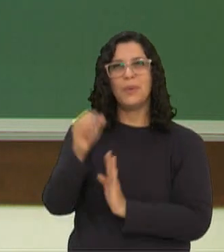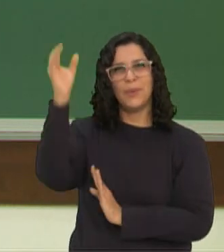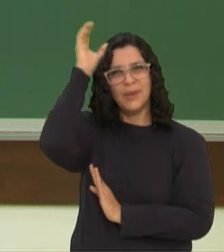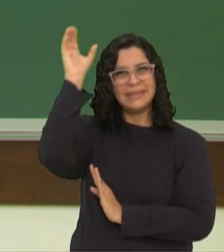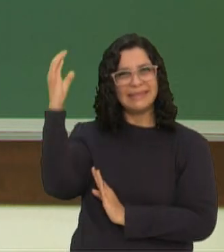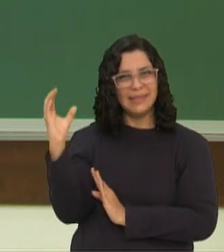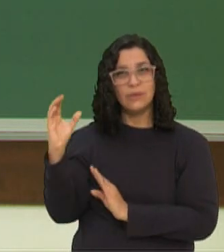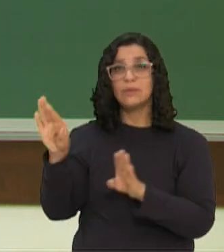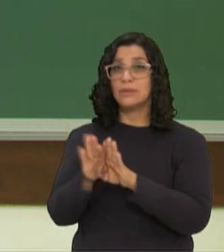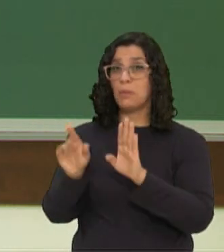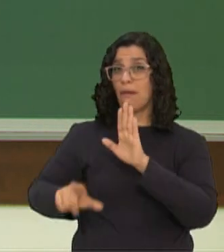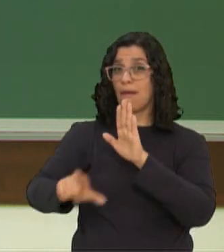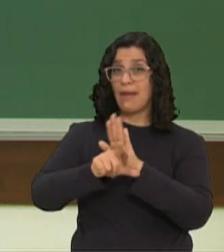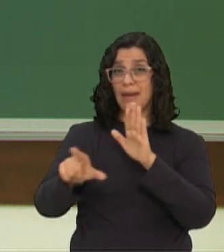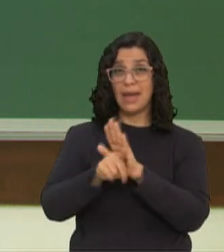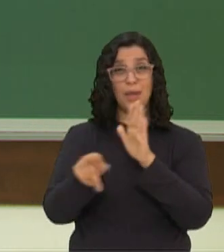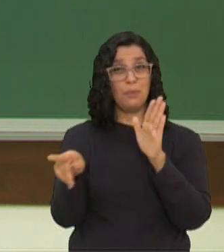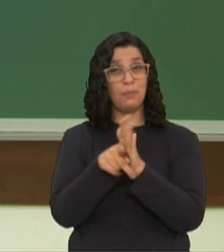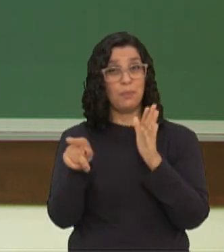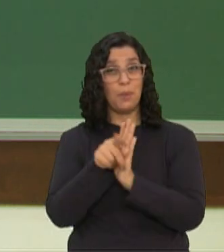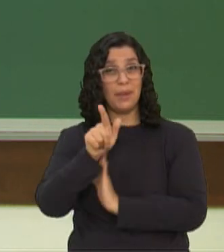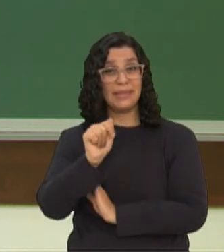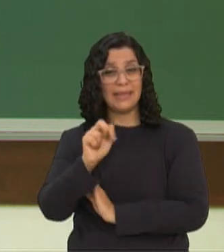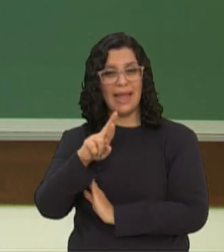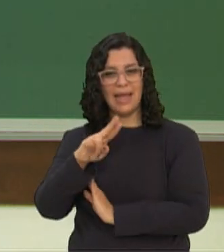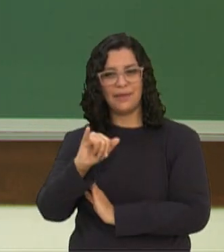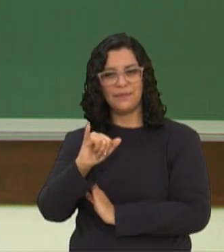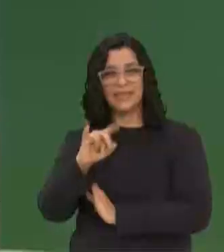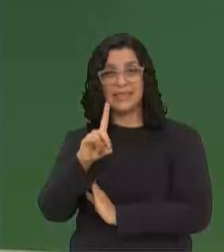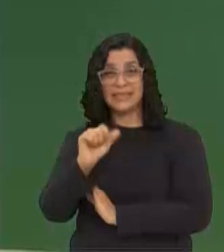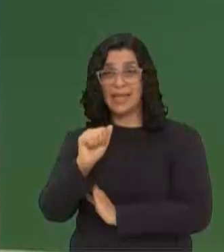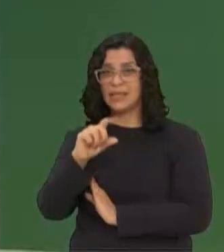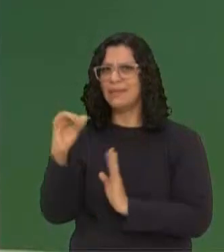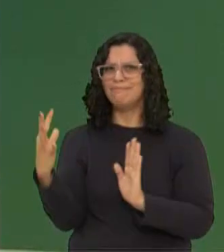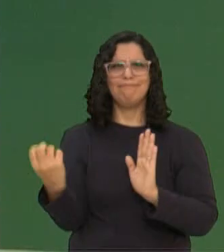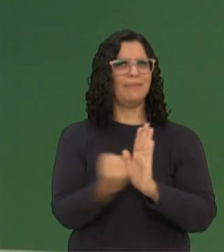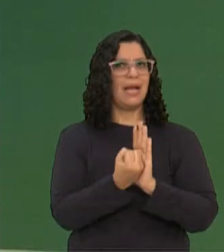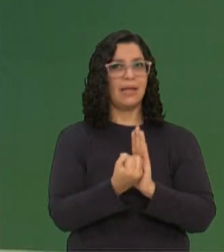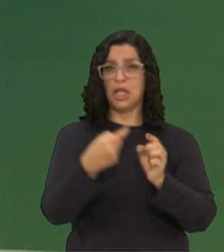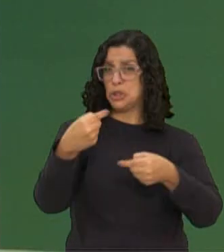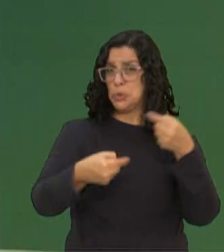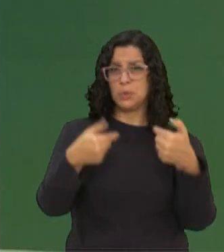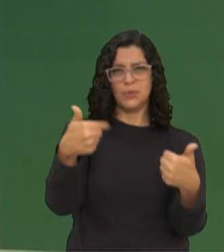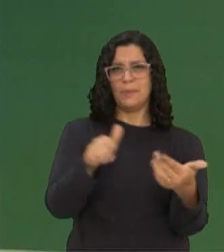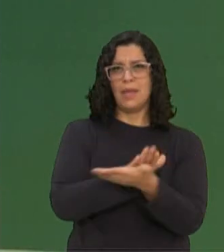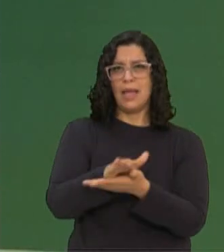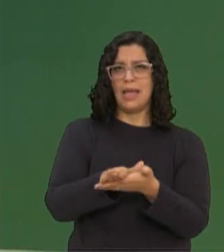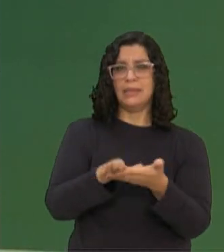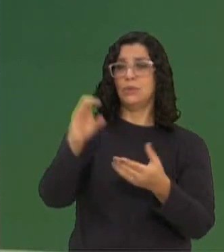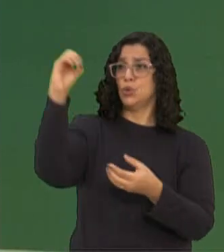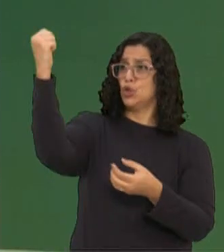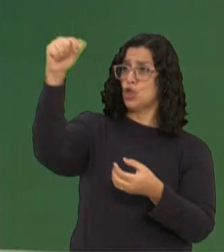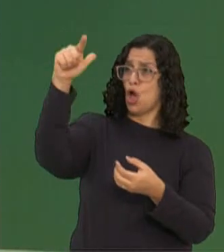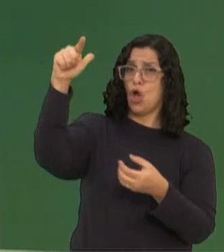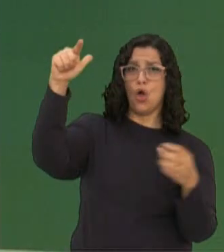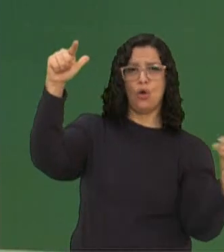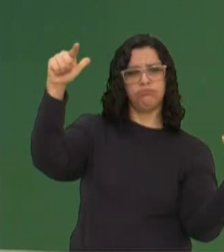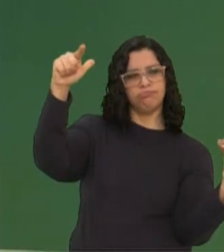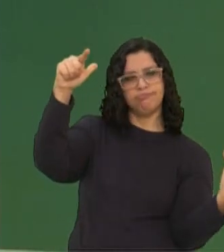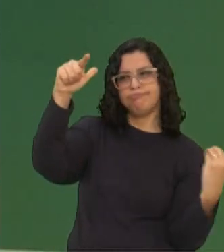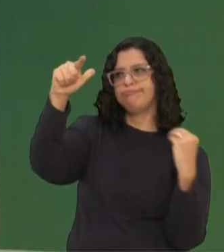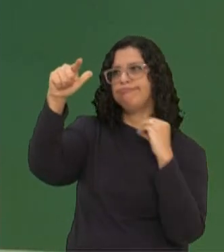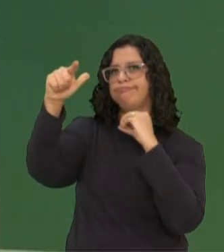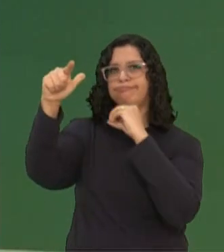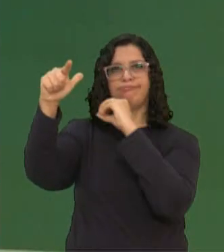Newton com a lei da gravitação universal. Essa aí selou. Agora não tem mais discussão se a Terra gira ao redor do Sol ou se o Sol gira ao redor da